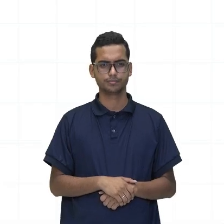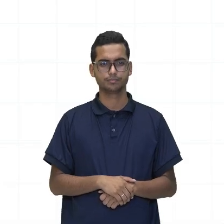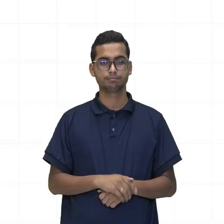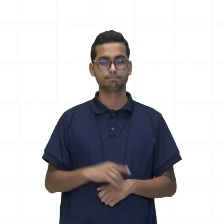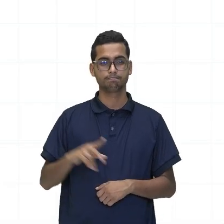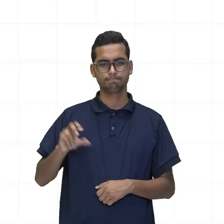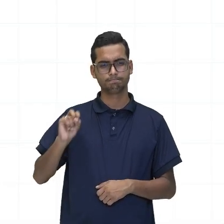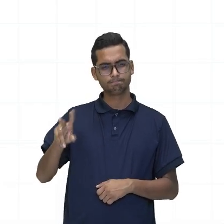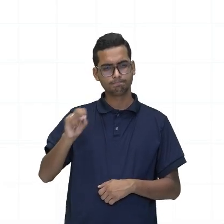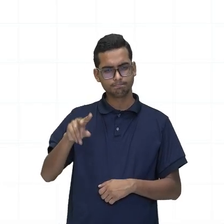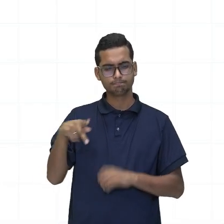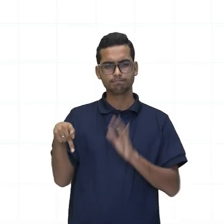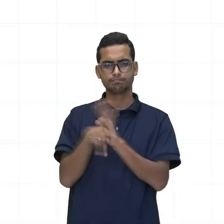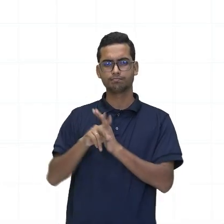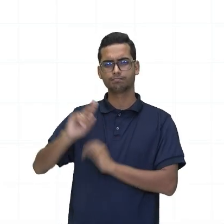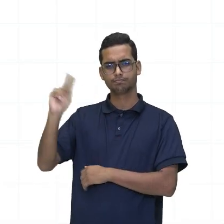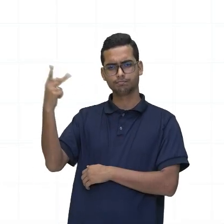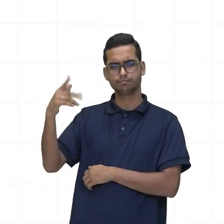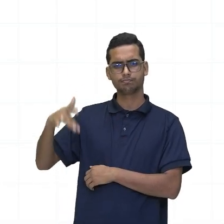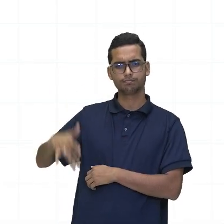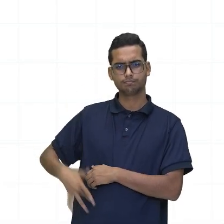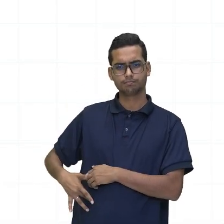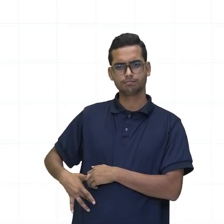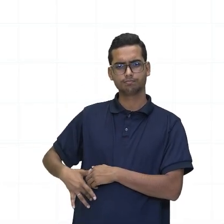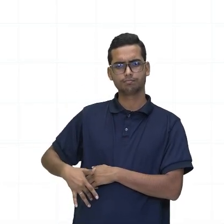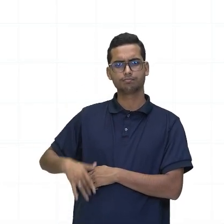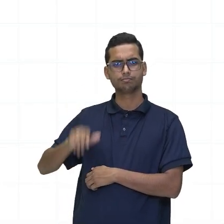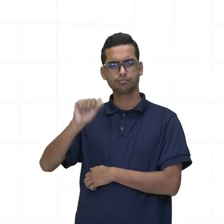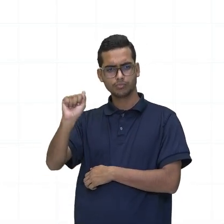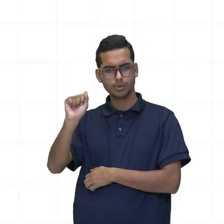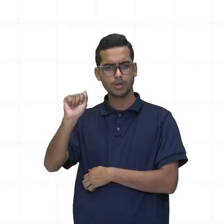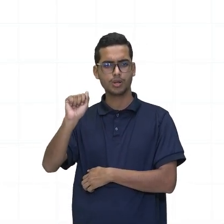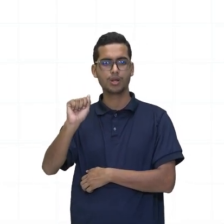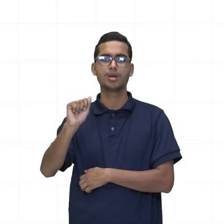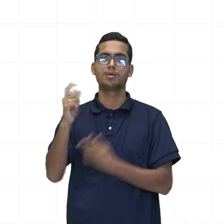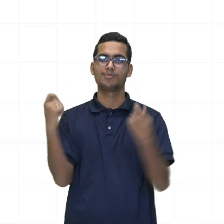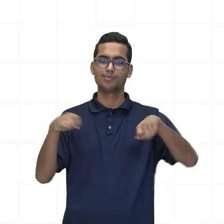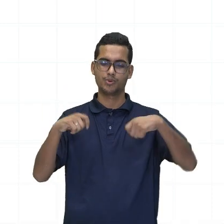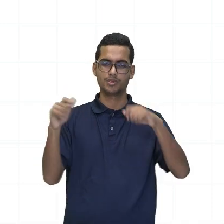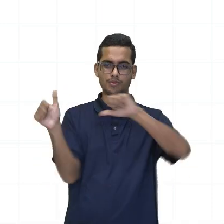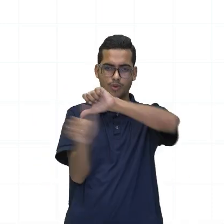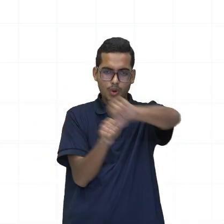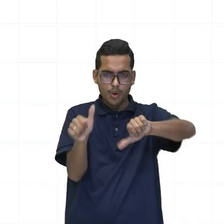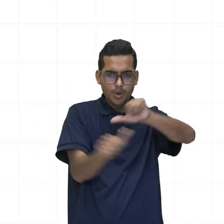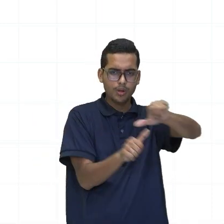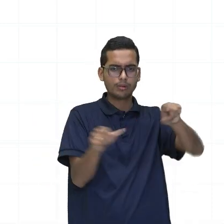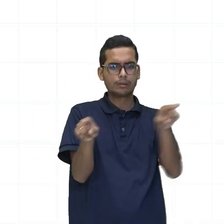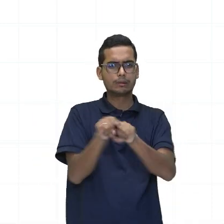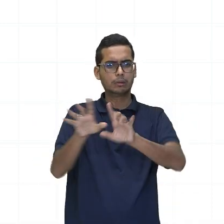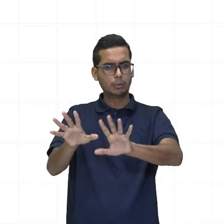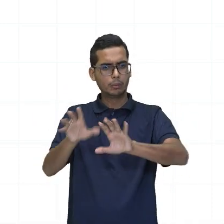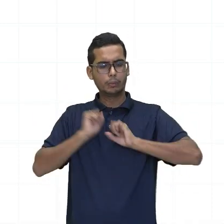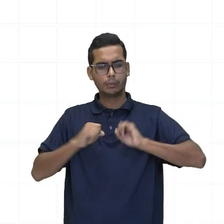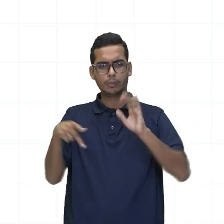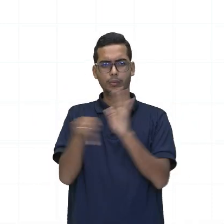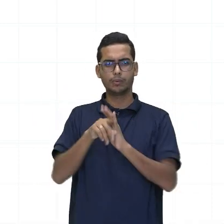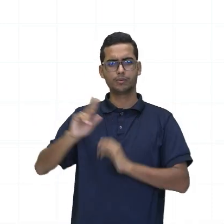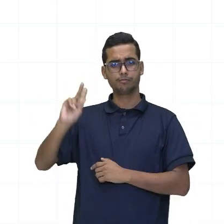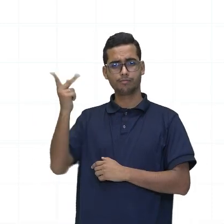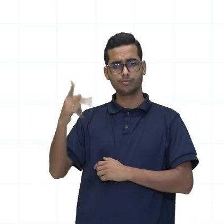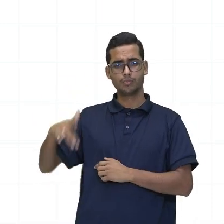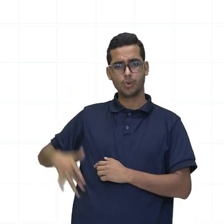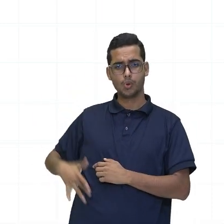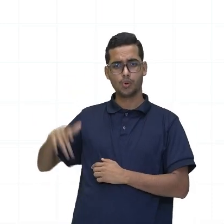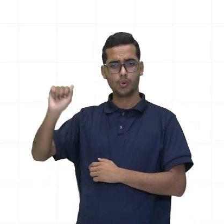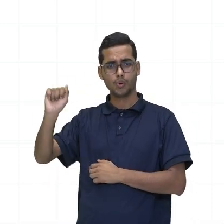muito suscetíveis assim, a mutações. E para a hepatite A, ele é causado